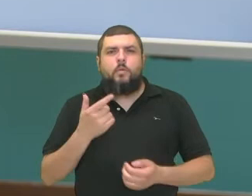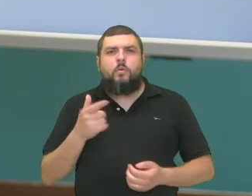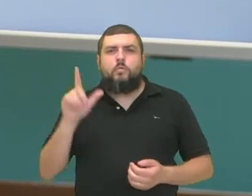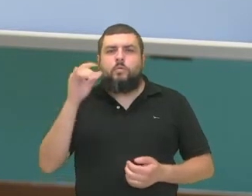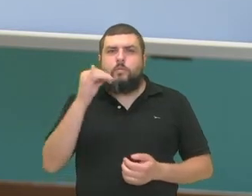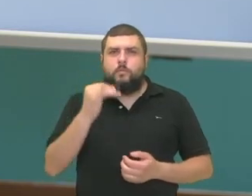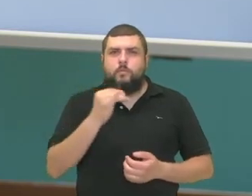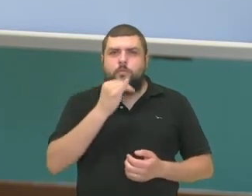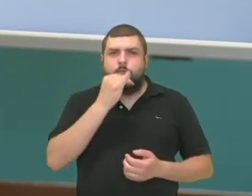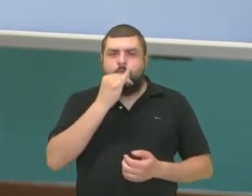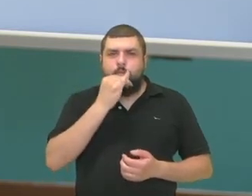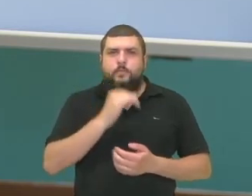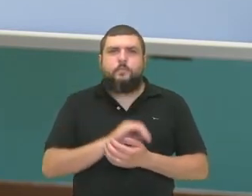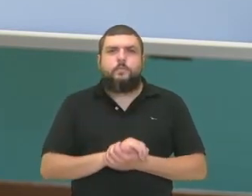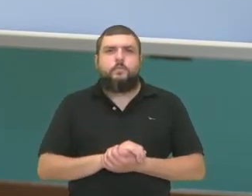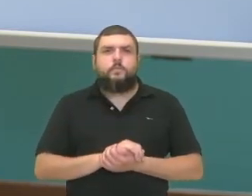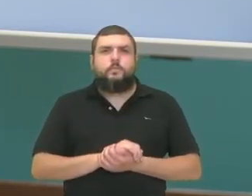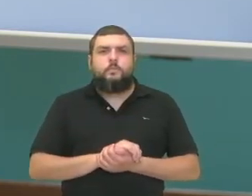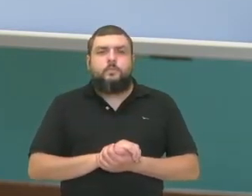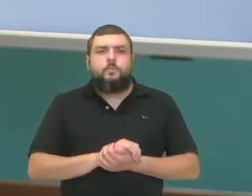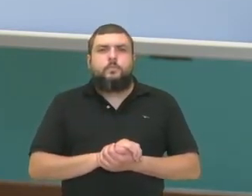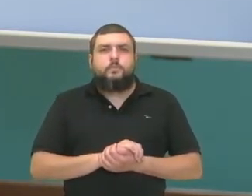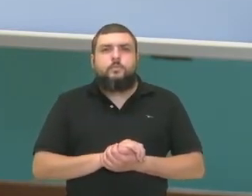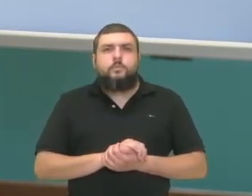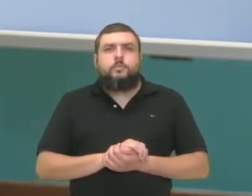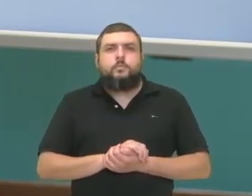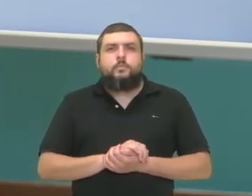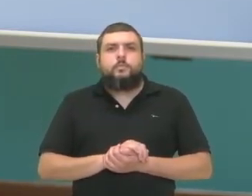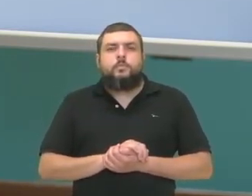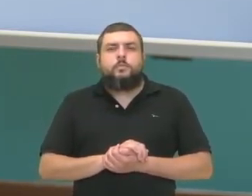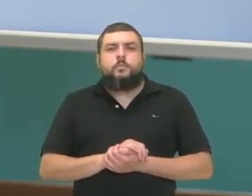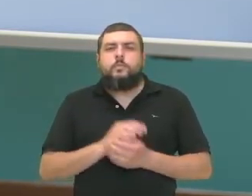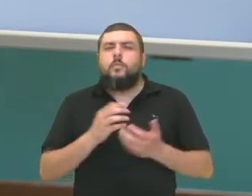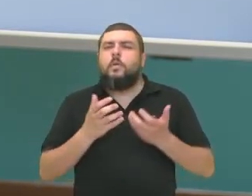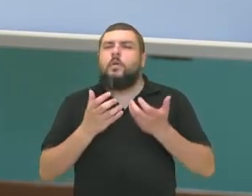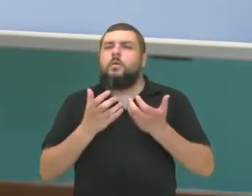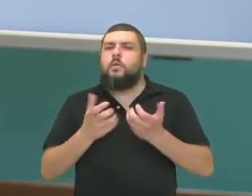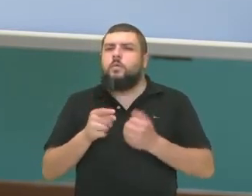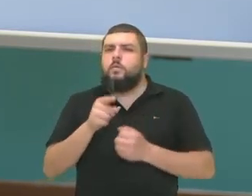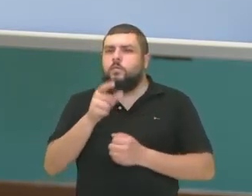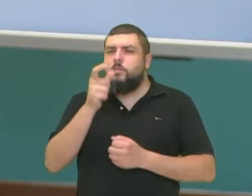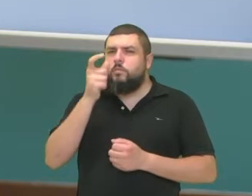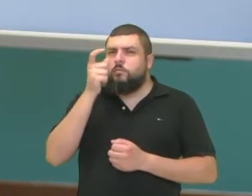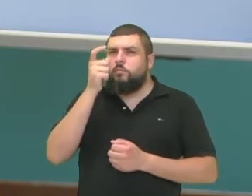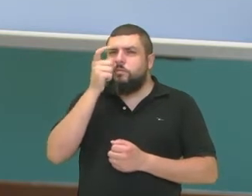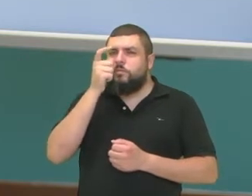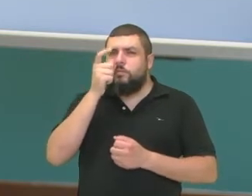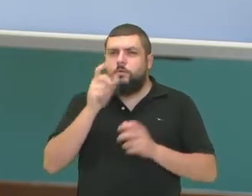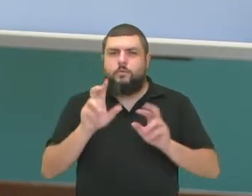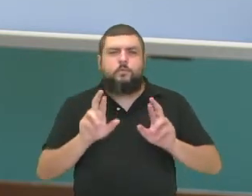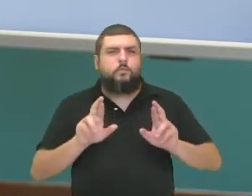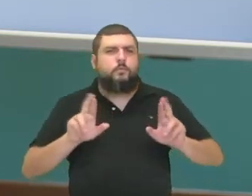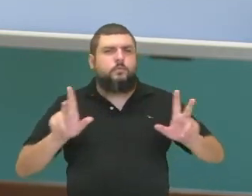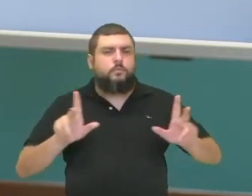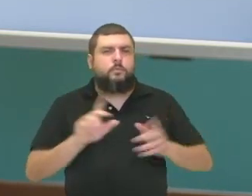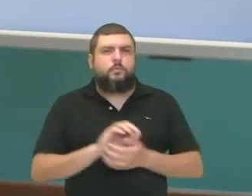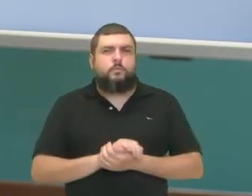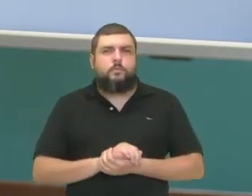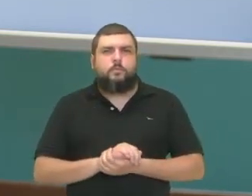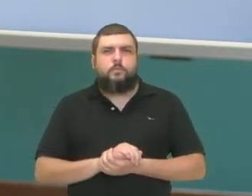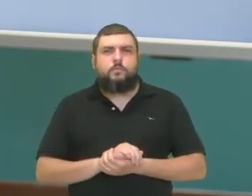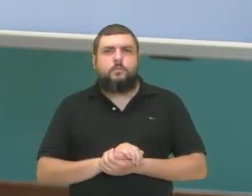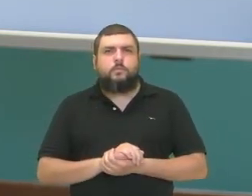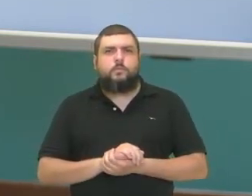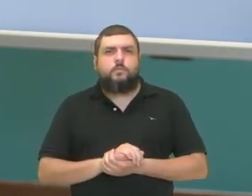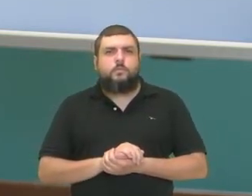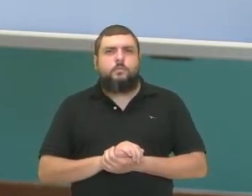aqui, observe essas duas estruturas. Quero que você observe bem qual é a diferença entre elas. Um ponto muito